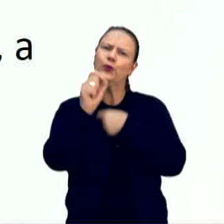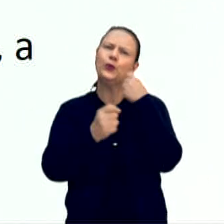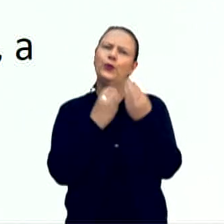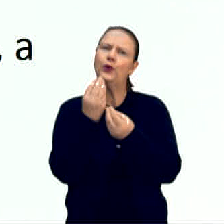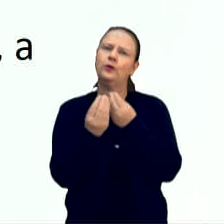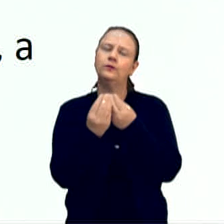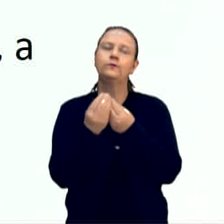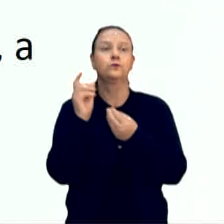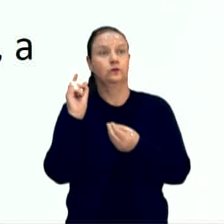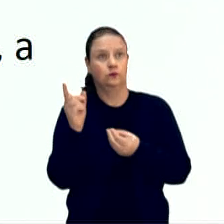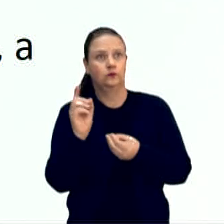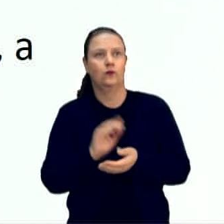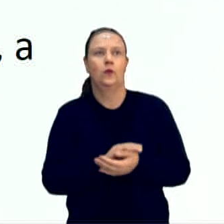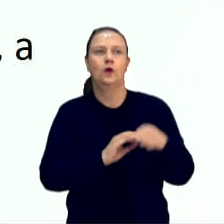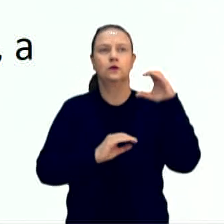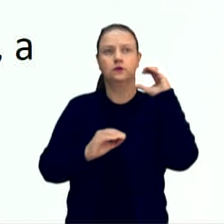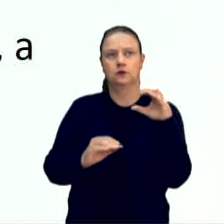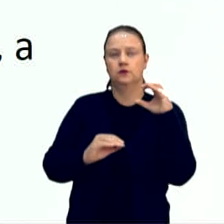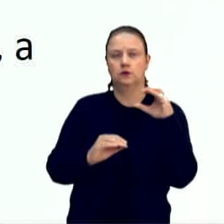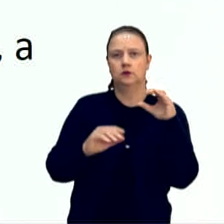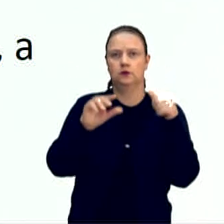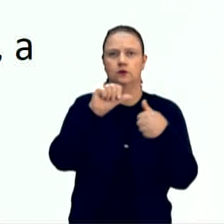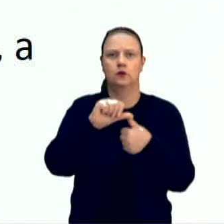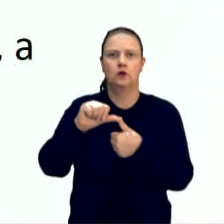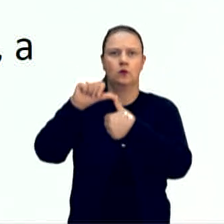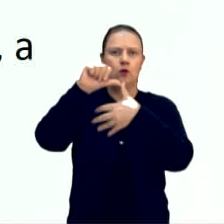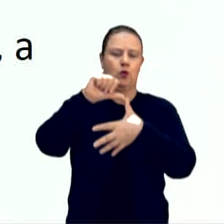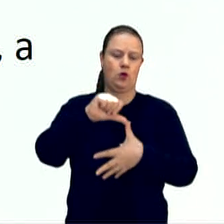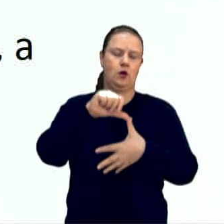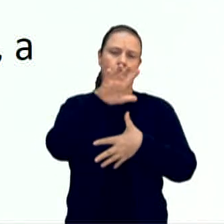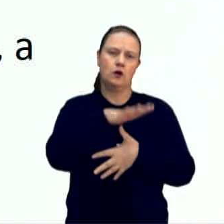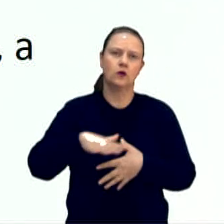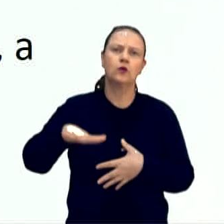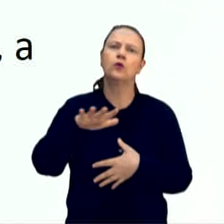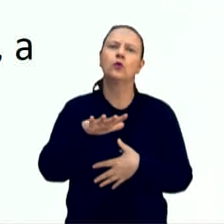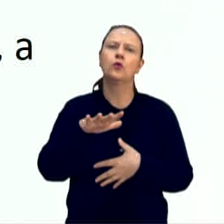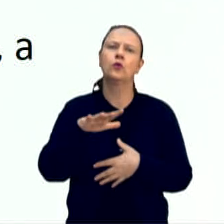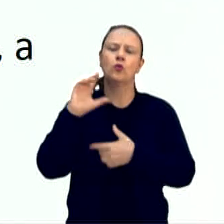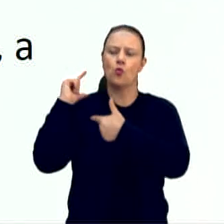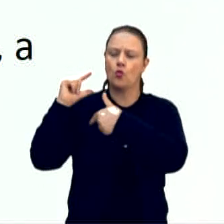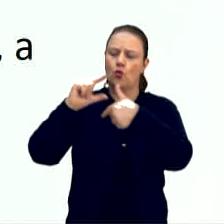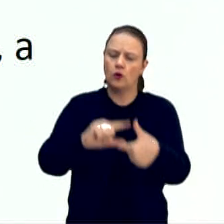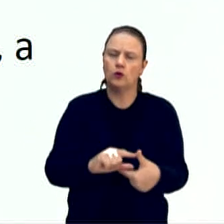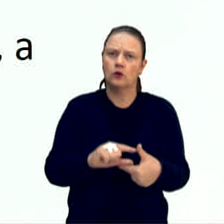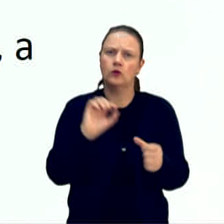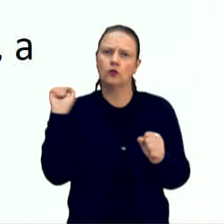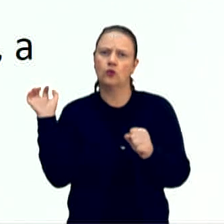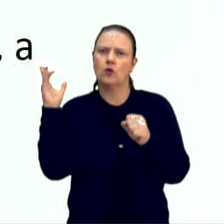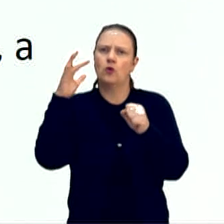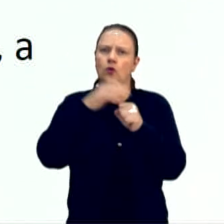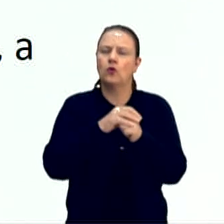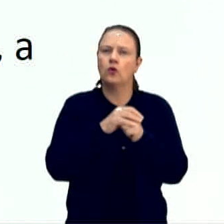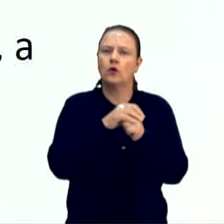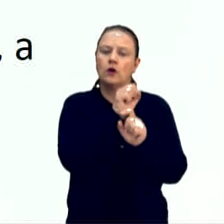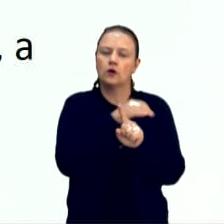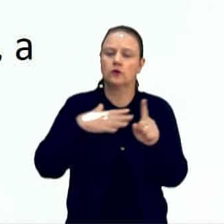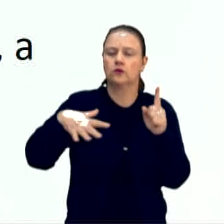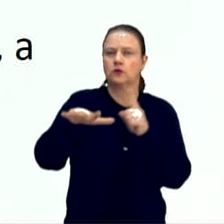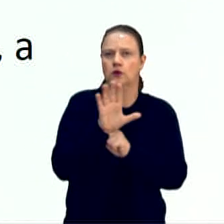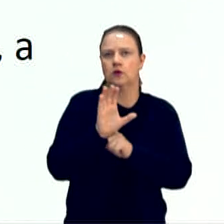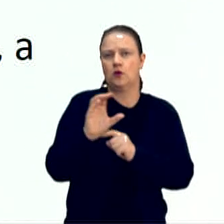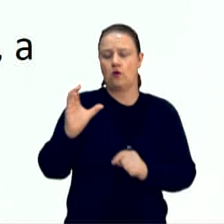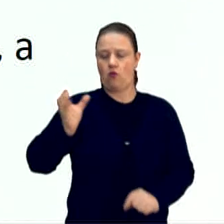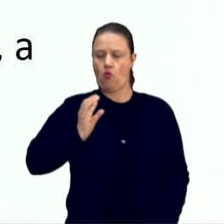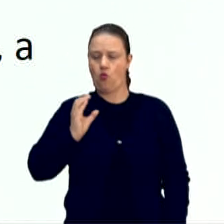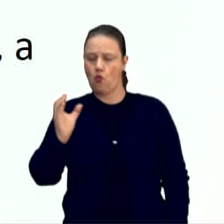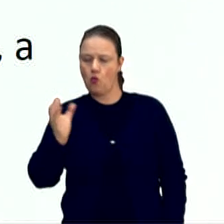Letra C. Na América Latina, devido à herança colonial, a sociedade se estrutura em uma elite